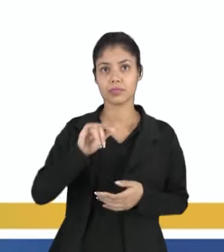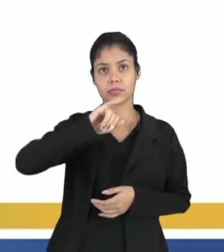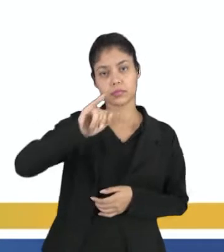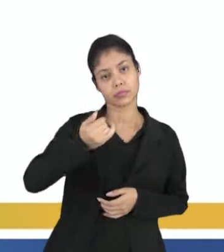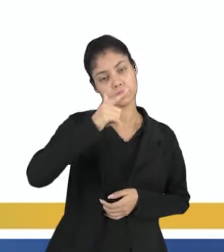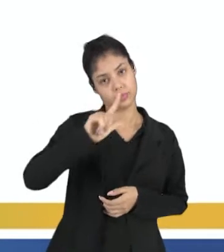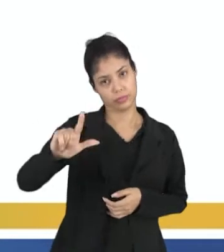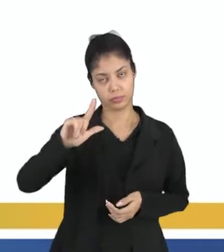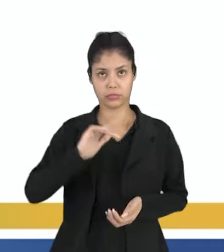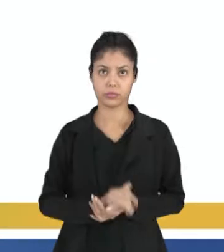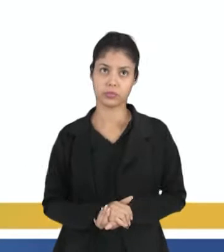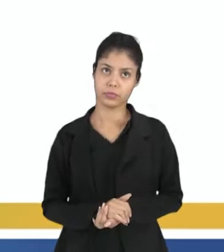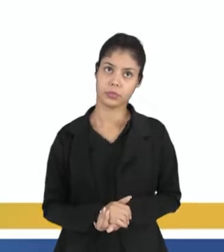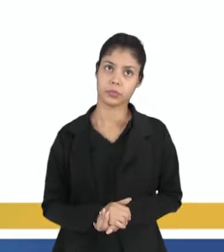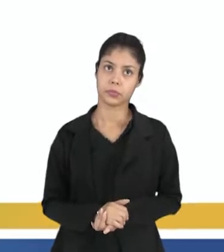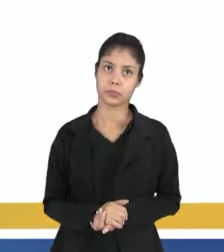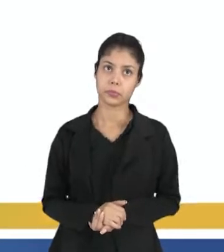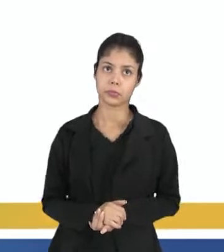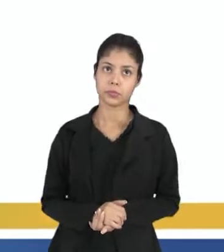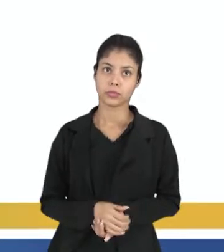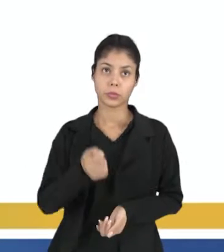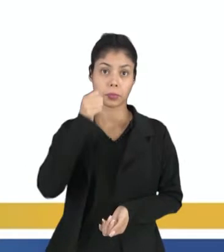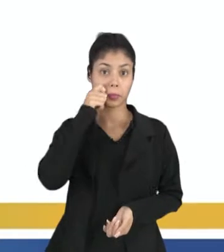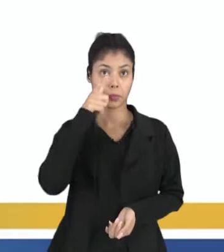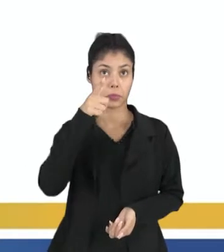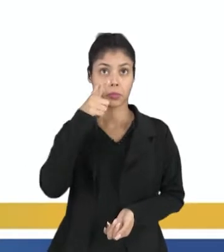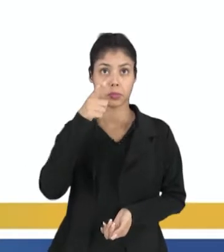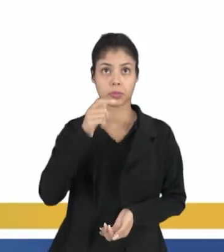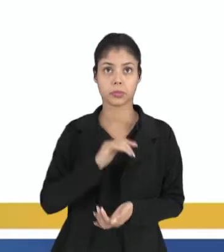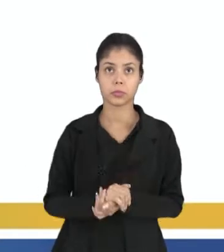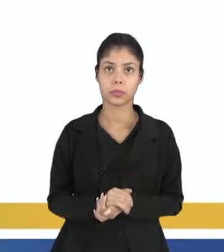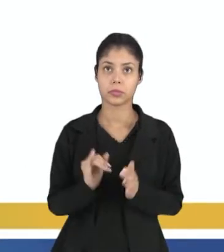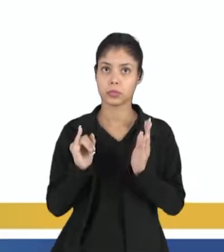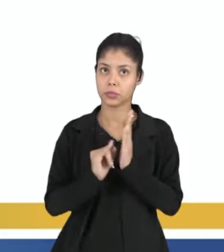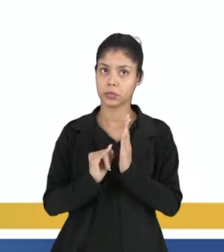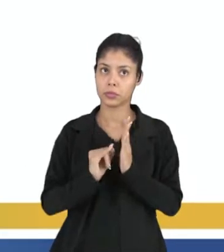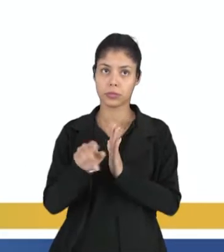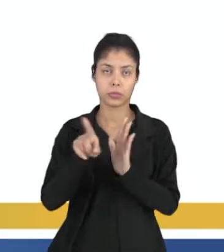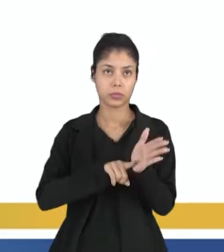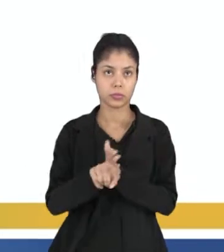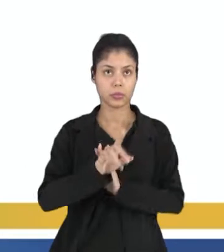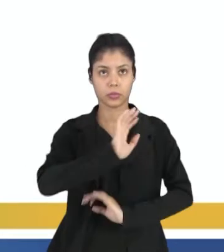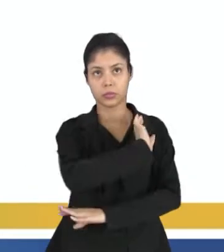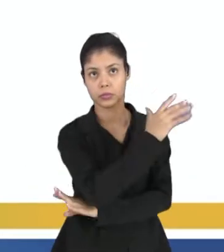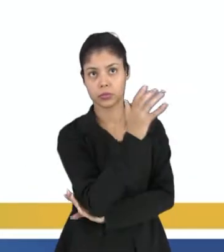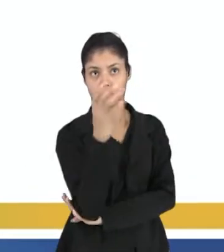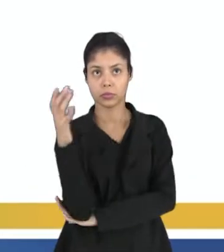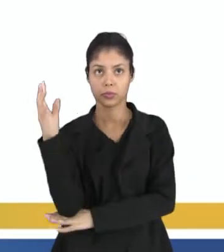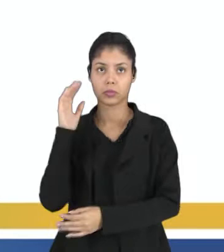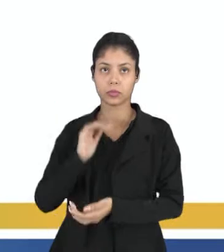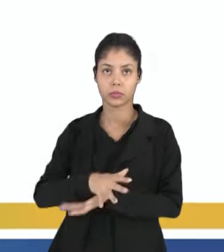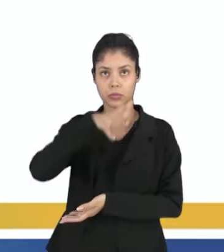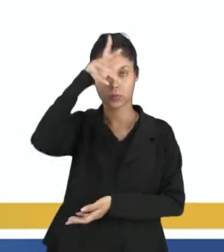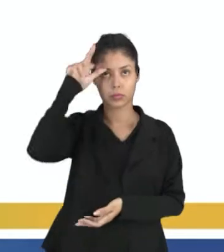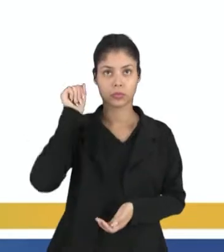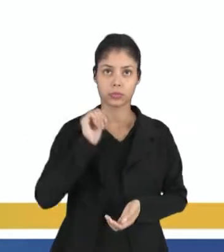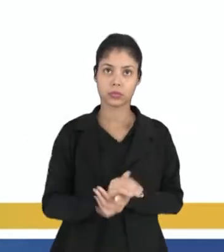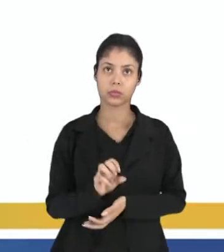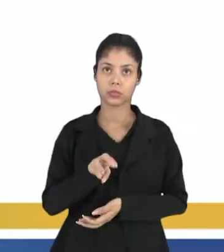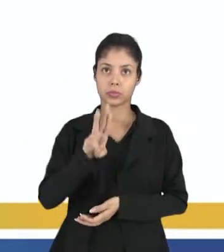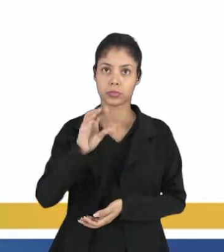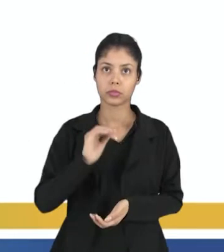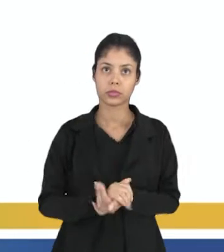início previsto para julho. O alerta é de um levantamento do Instituto de Pesquisa Ambiental da